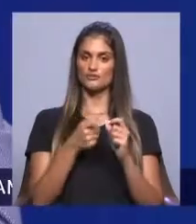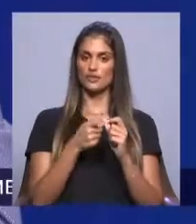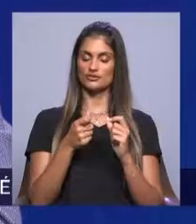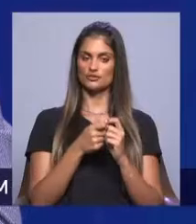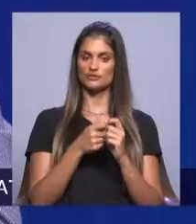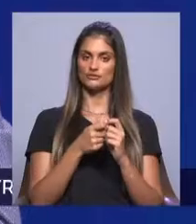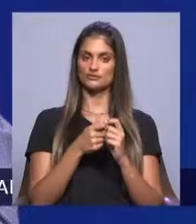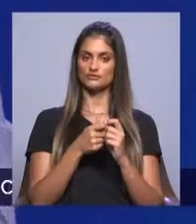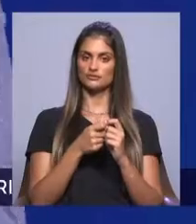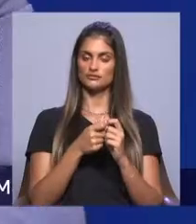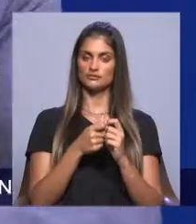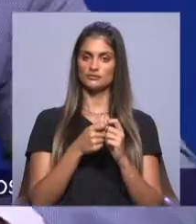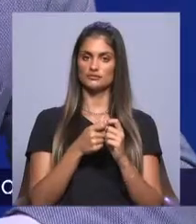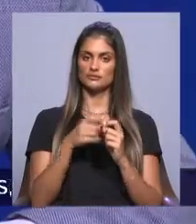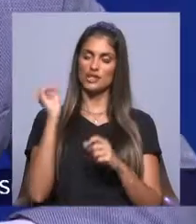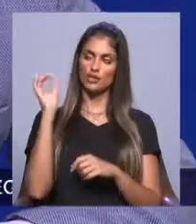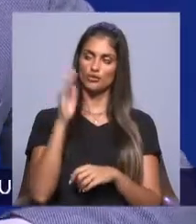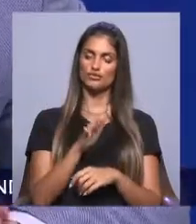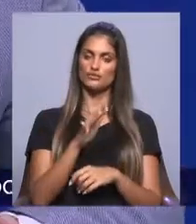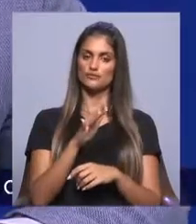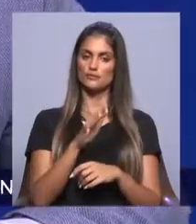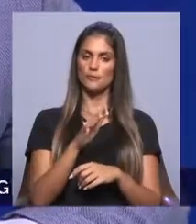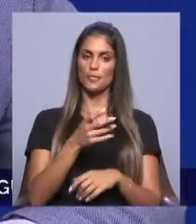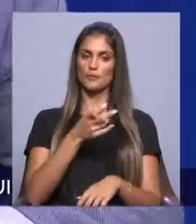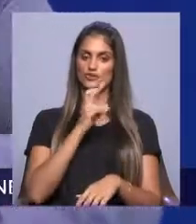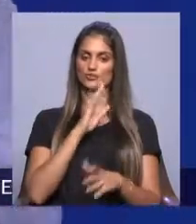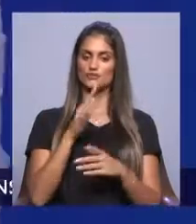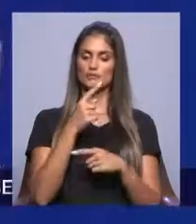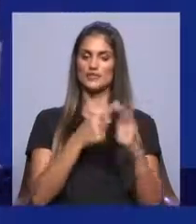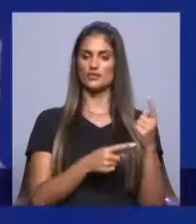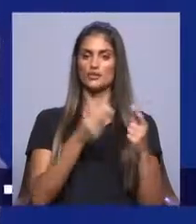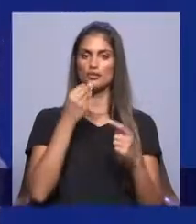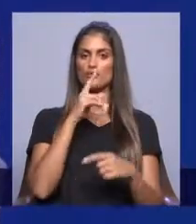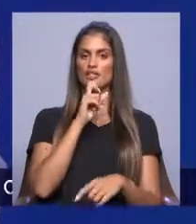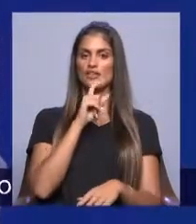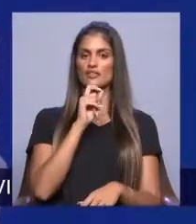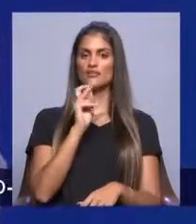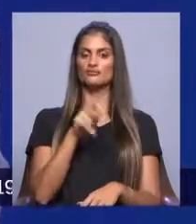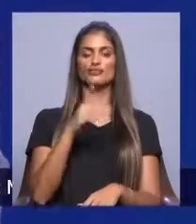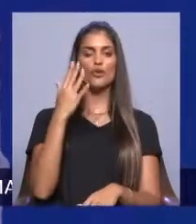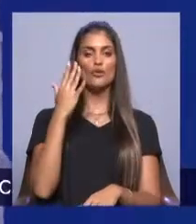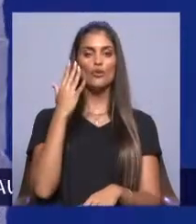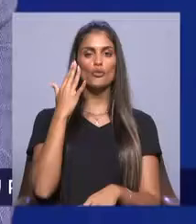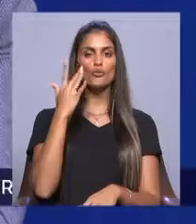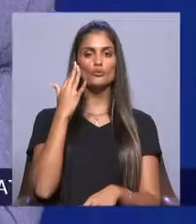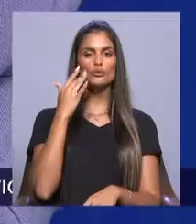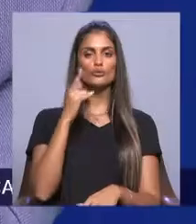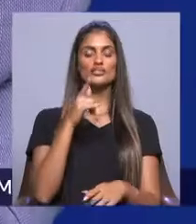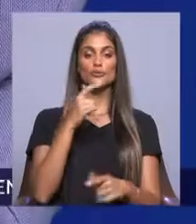própria velocidade da luz. Nos buracos negros supermaciços é cerca de metade disso. Como é que eles conseguem chegar a esse valor da velocidade? Isso é uma boa